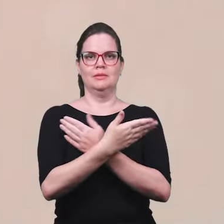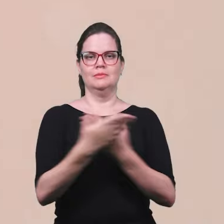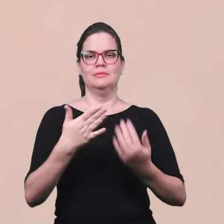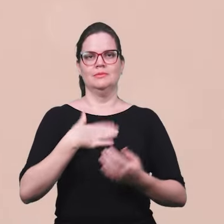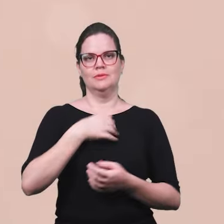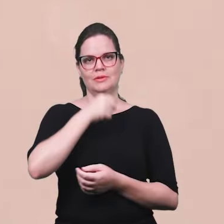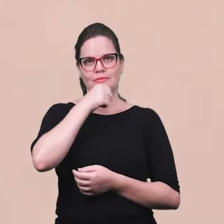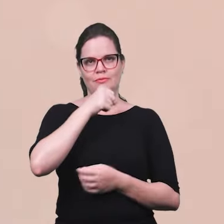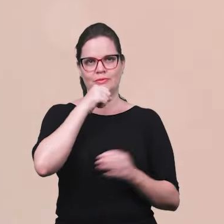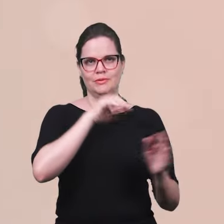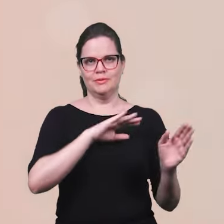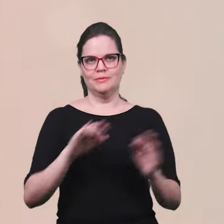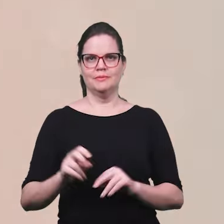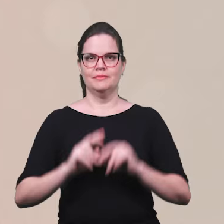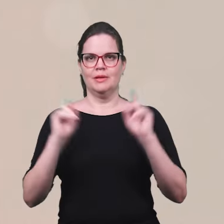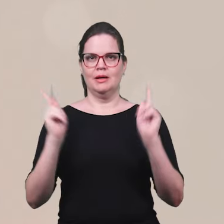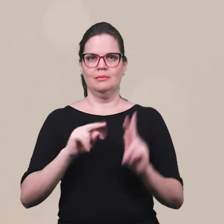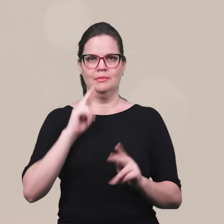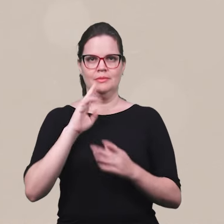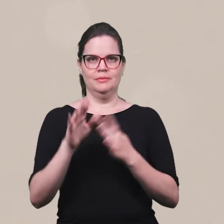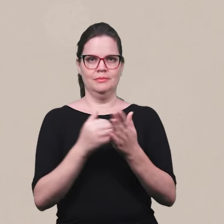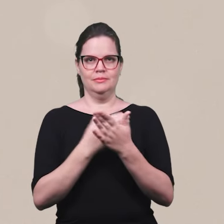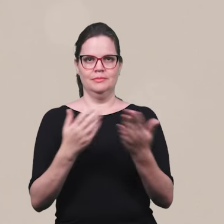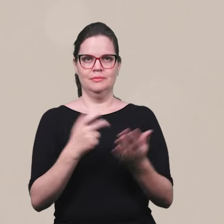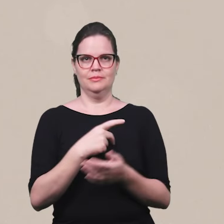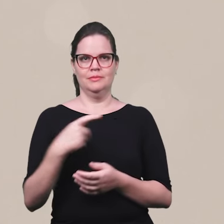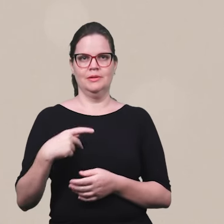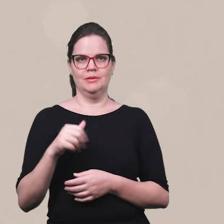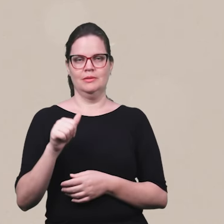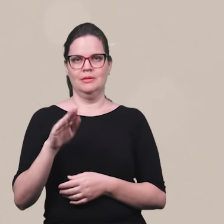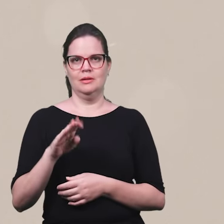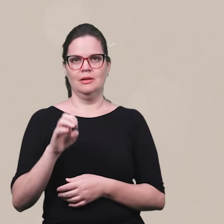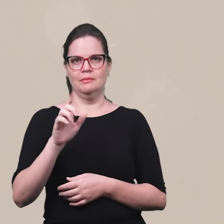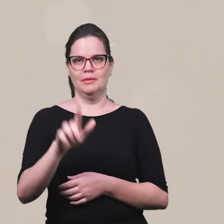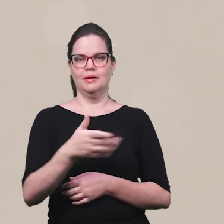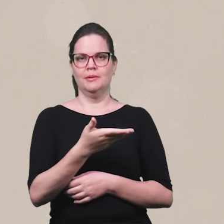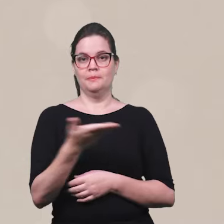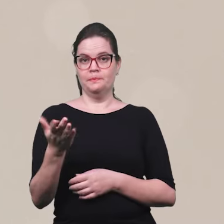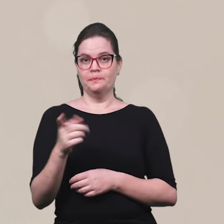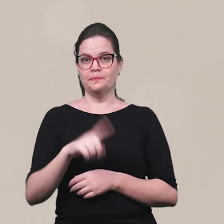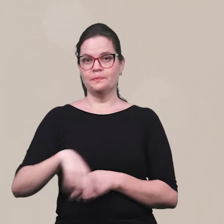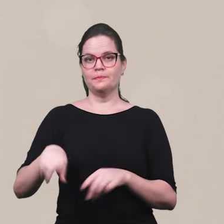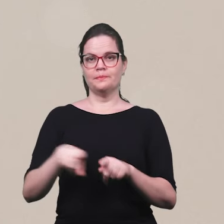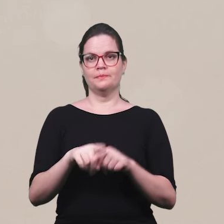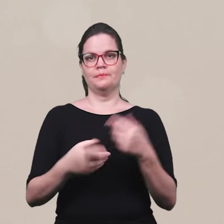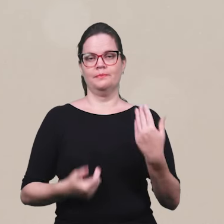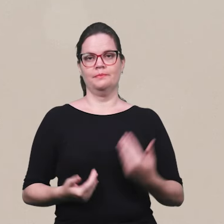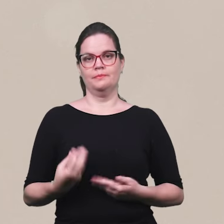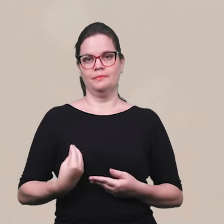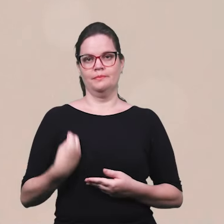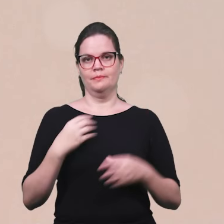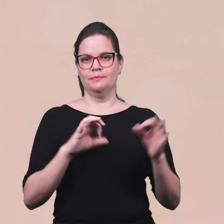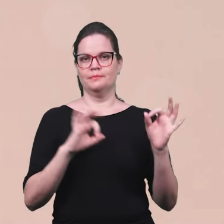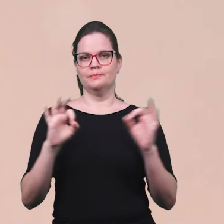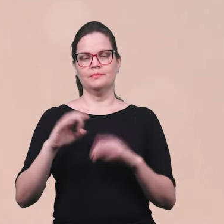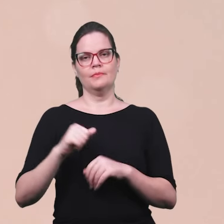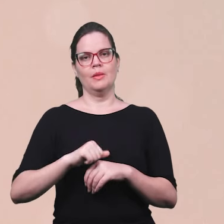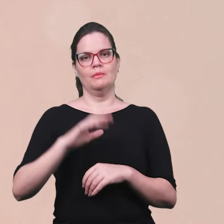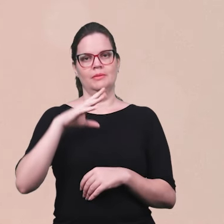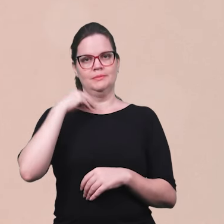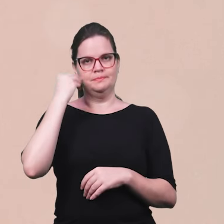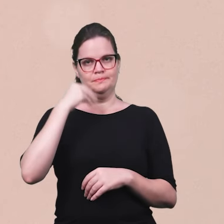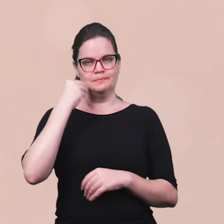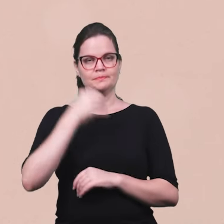abraço para meus avós. A paz do Senhor Jesus, Pastor Abel, irmãos que participam do programa